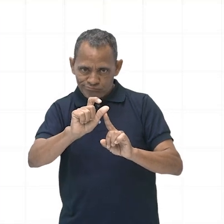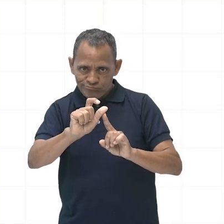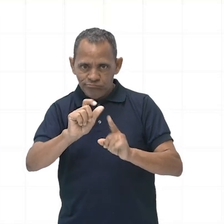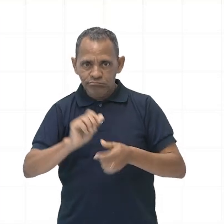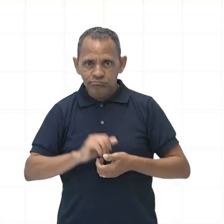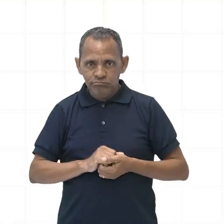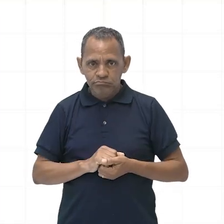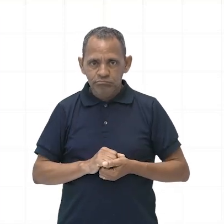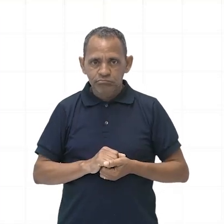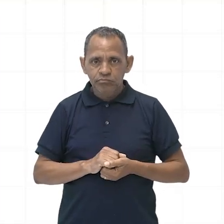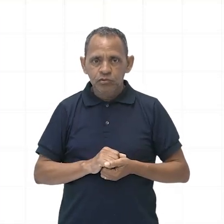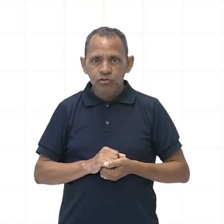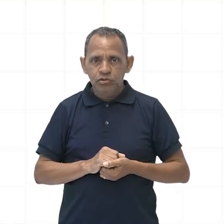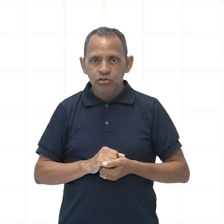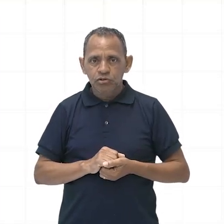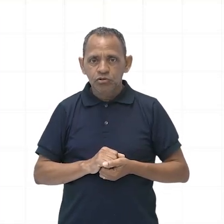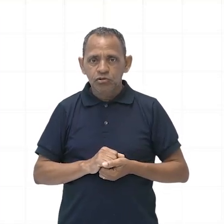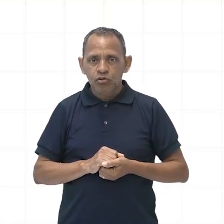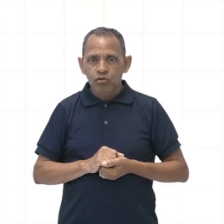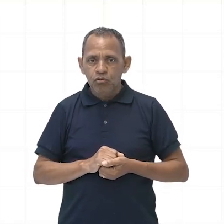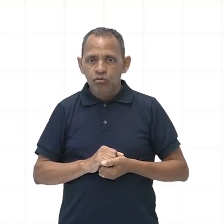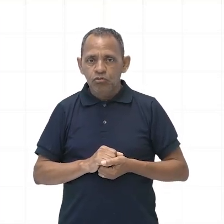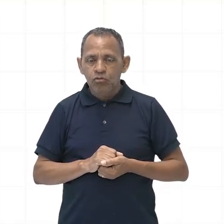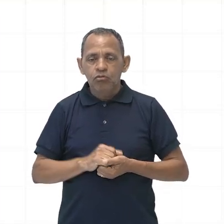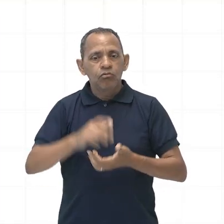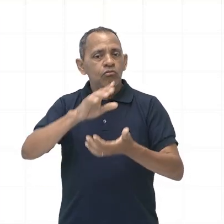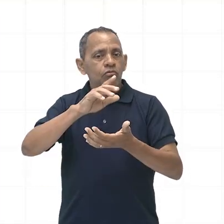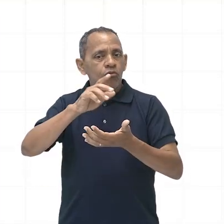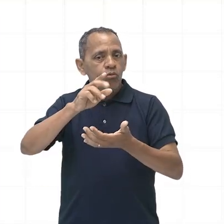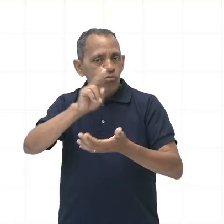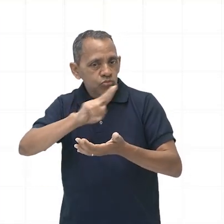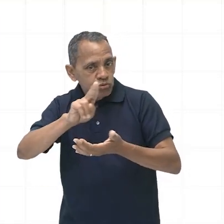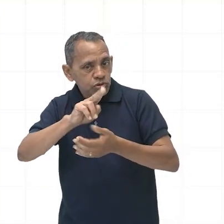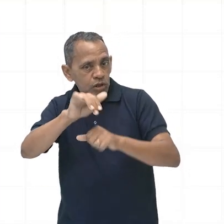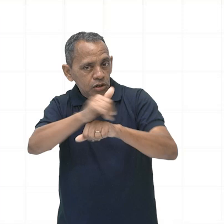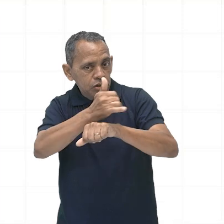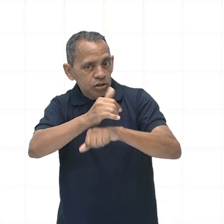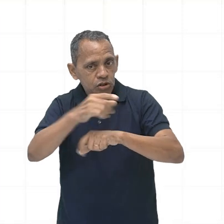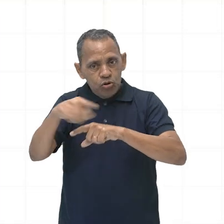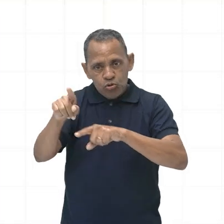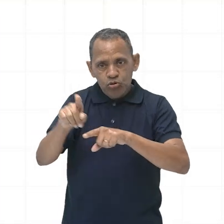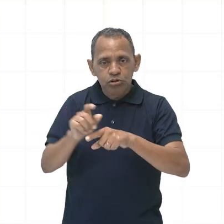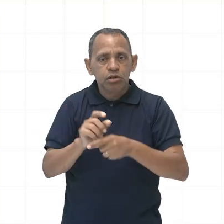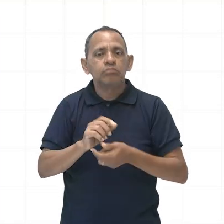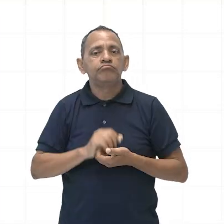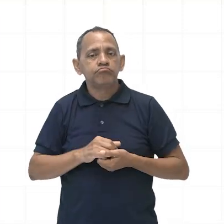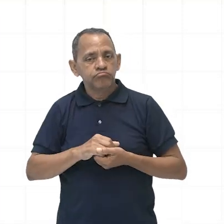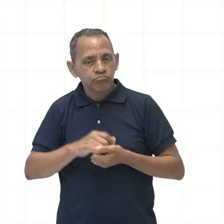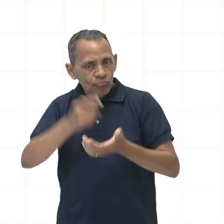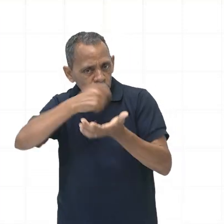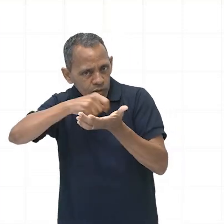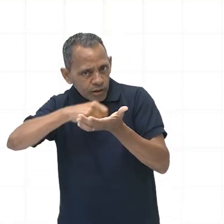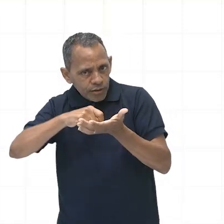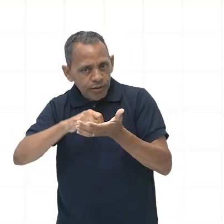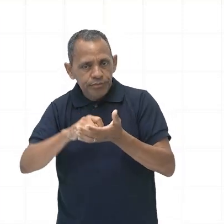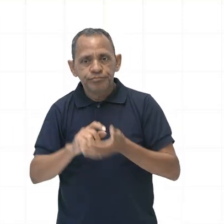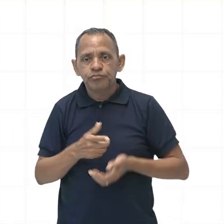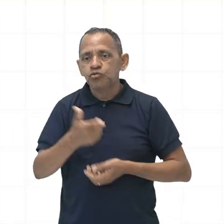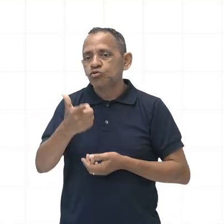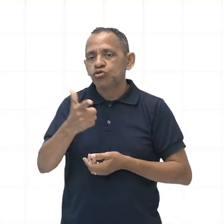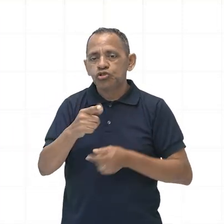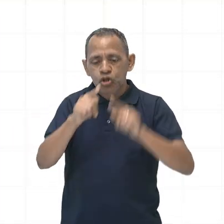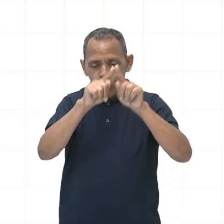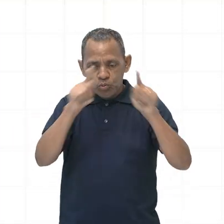Vou reescrever aqui essa multiplicação já sem os parênteses, né?